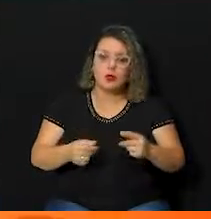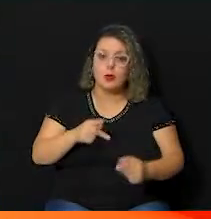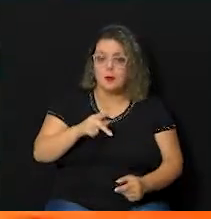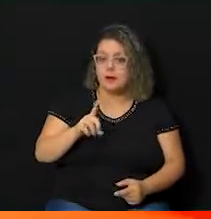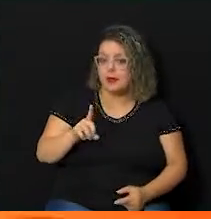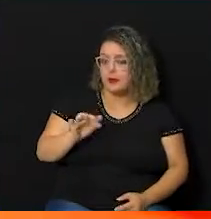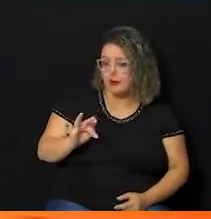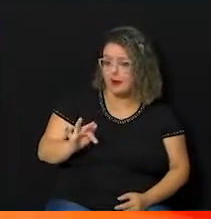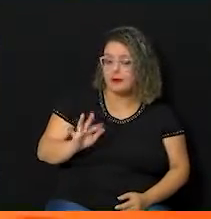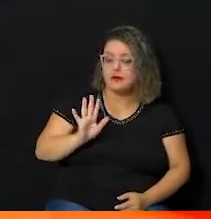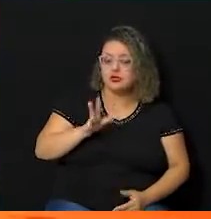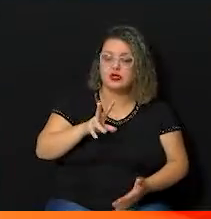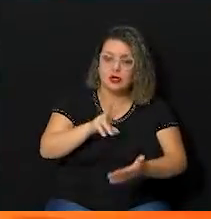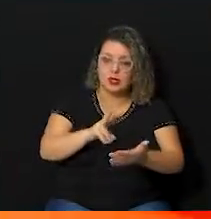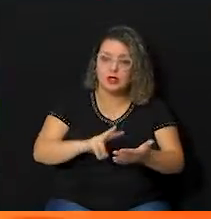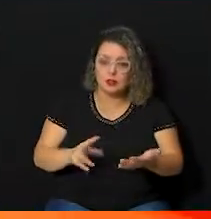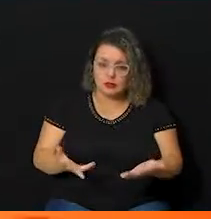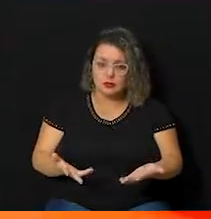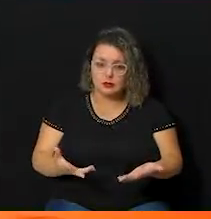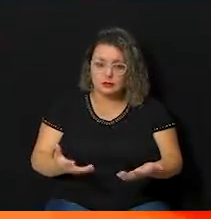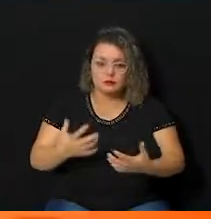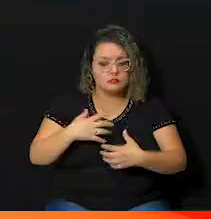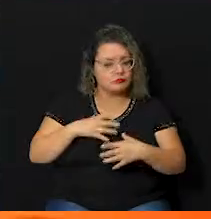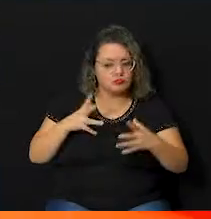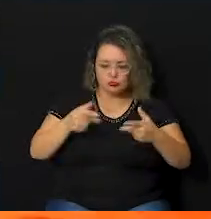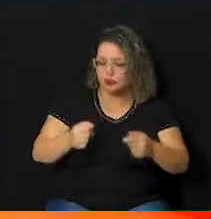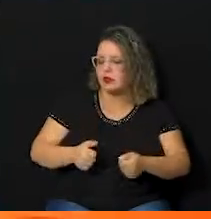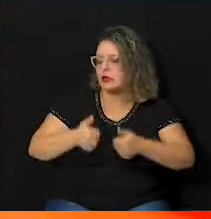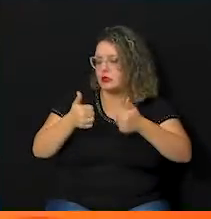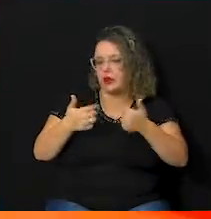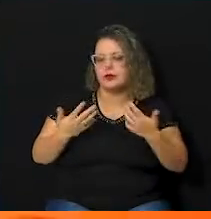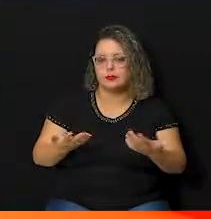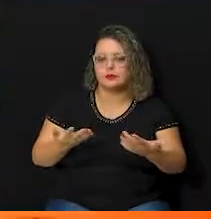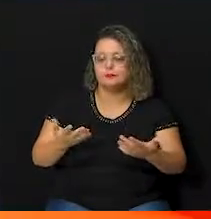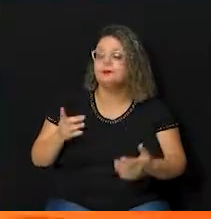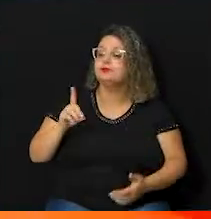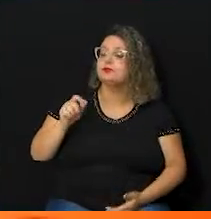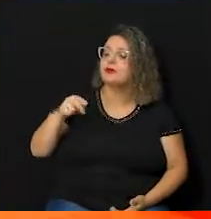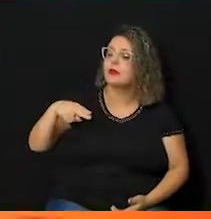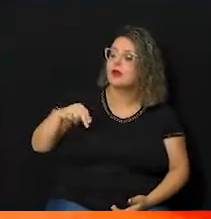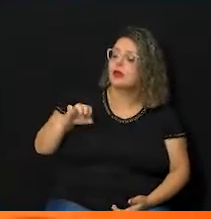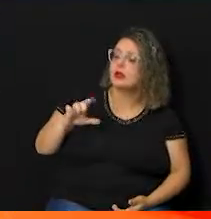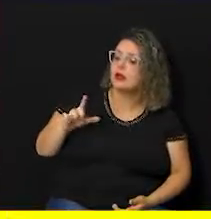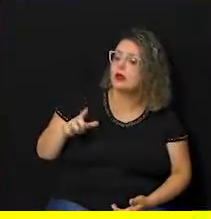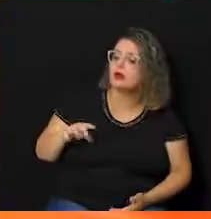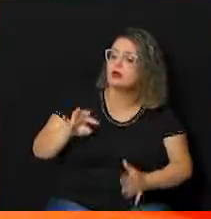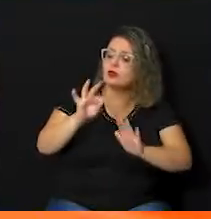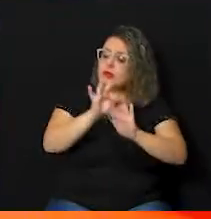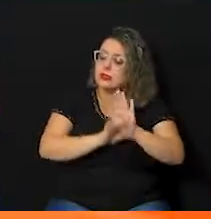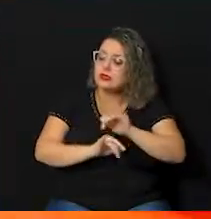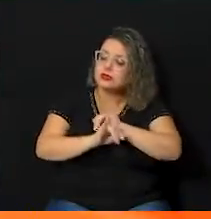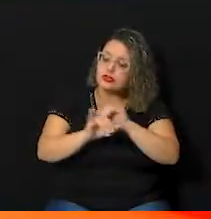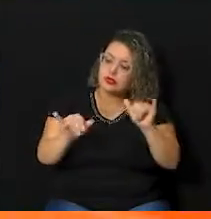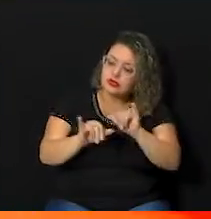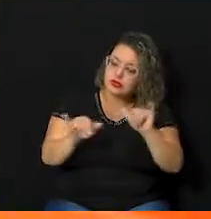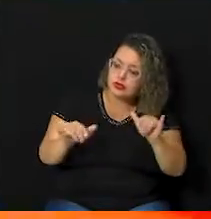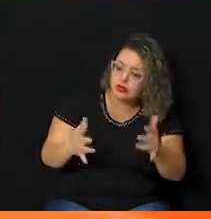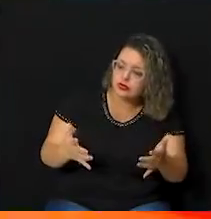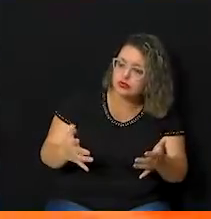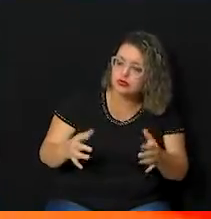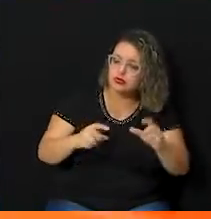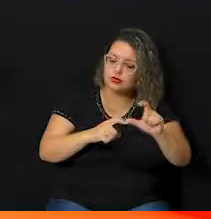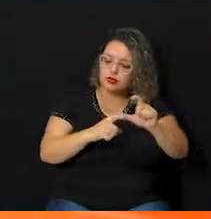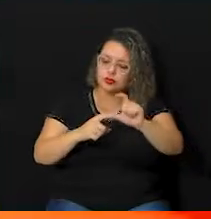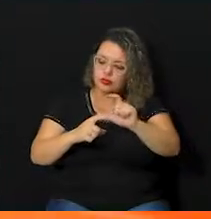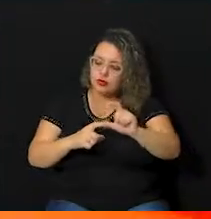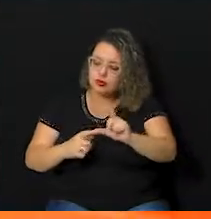PDF para alguns apoiadores, então acho que, de uma maneira geral, deu certo. Daniel, no seu texto de divulgação do